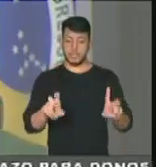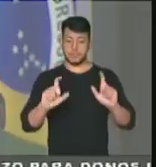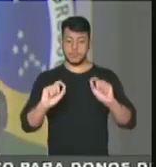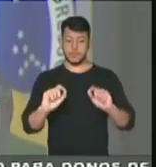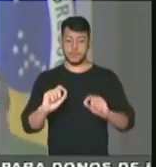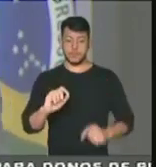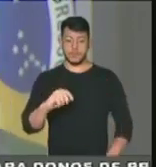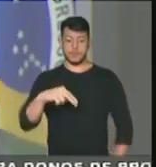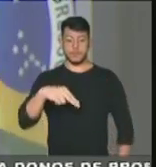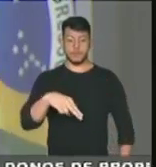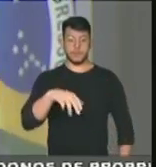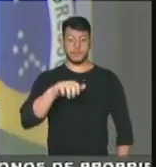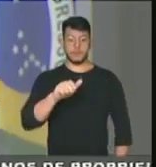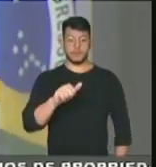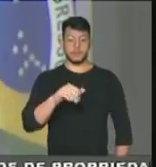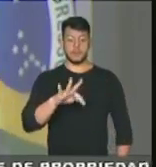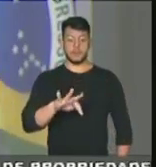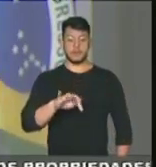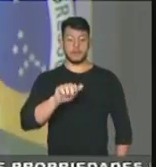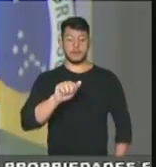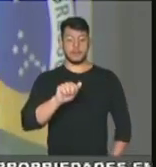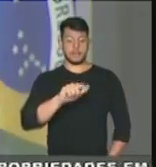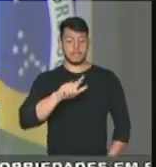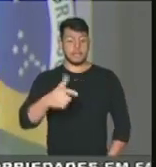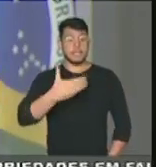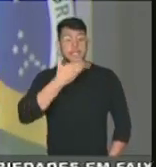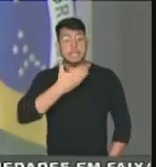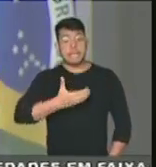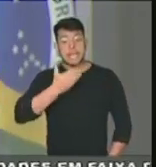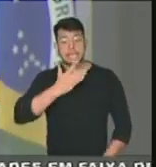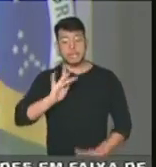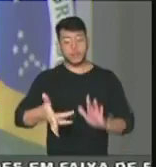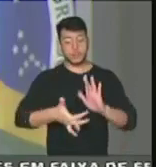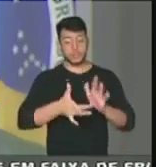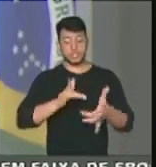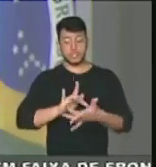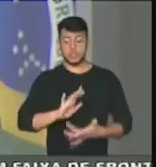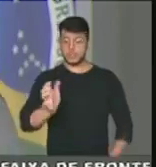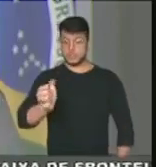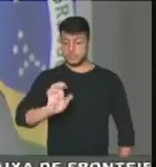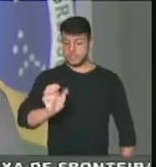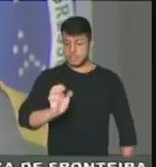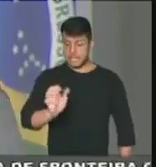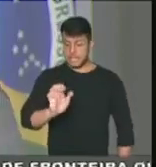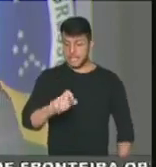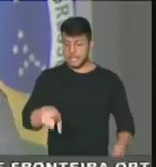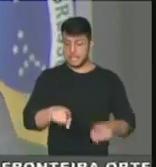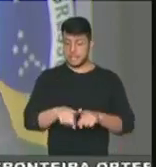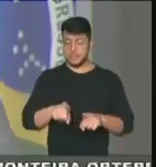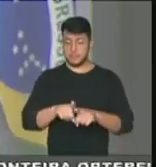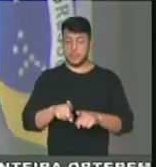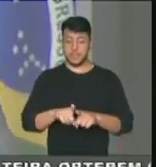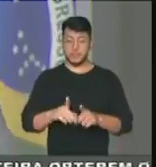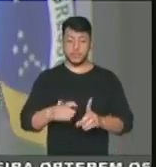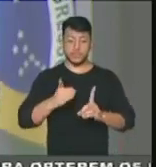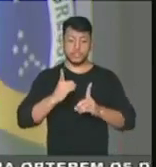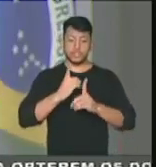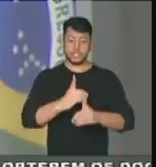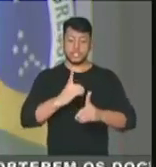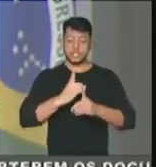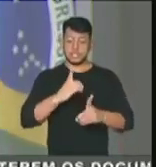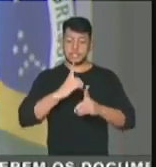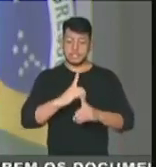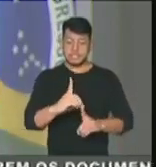do jesus gay e dos discípulos alcoólatras sim a